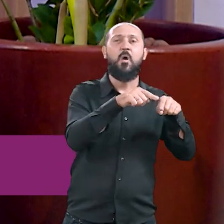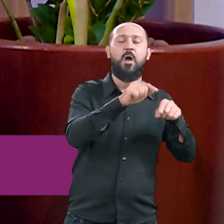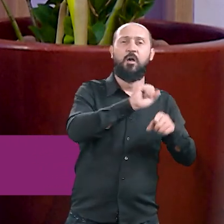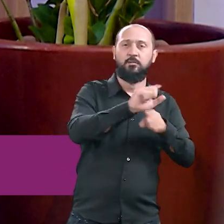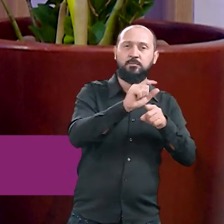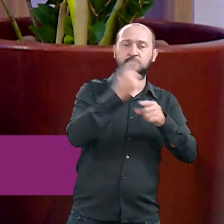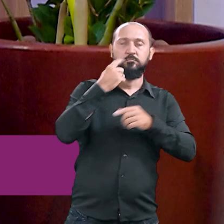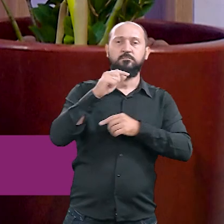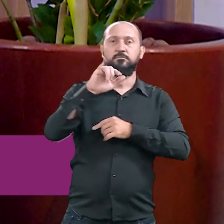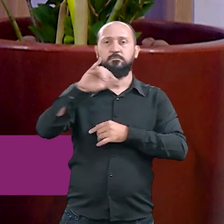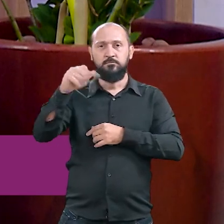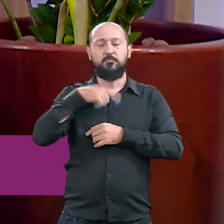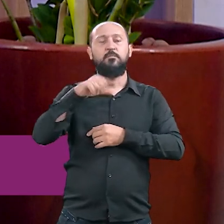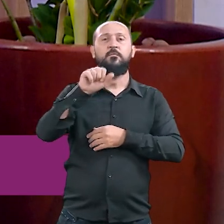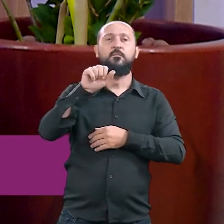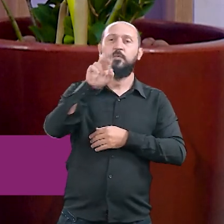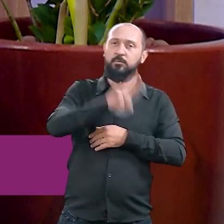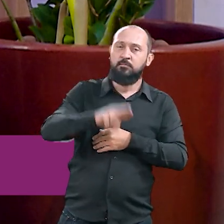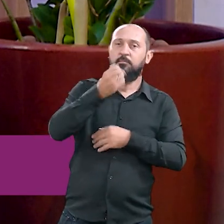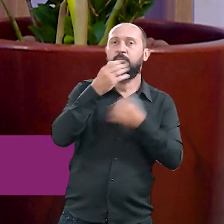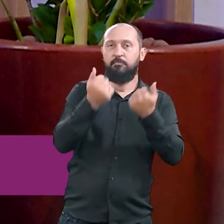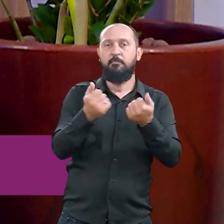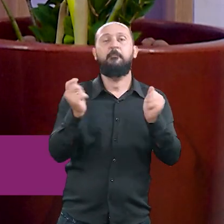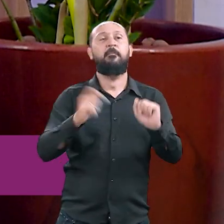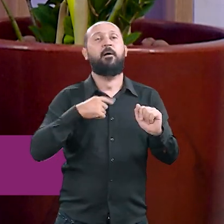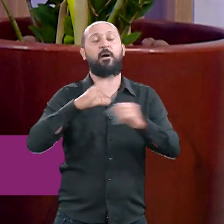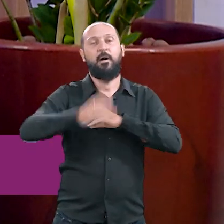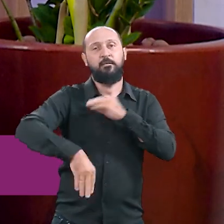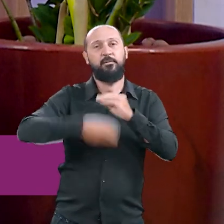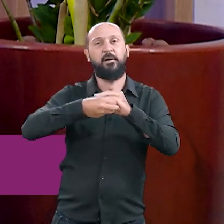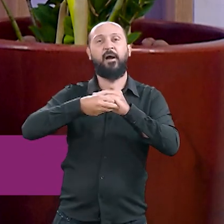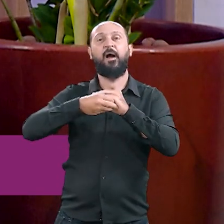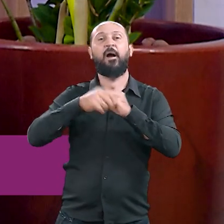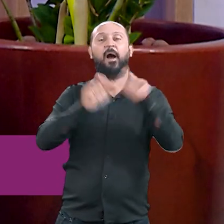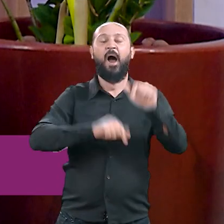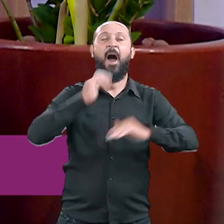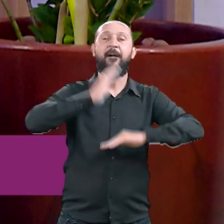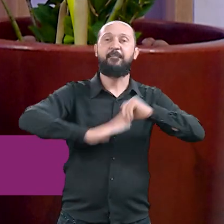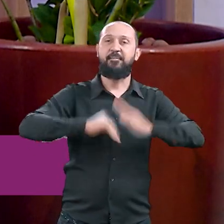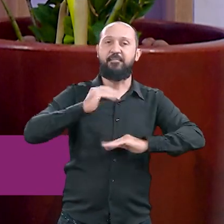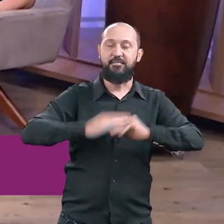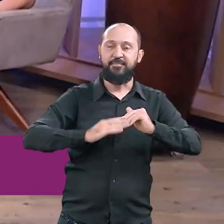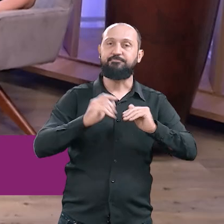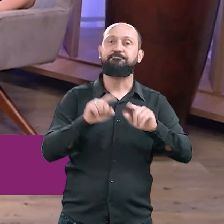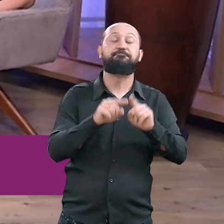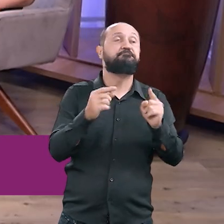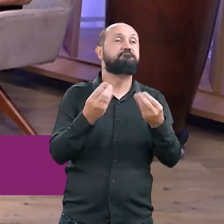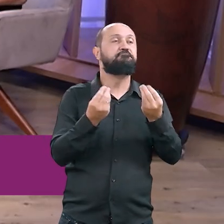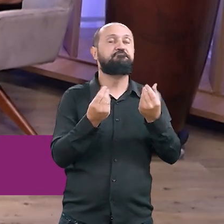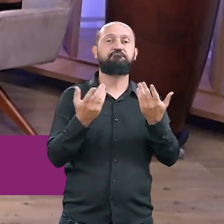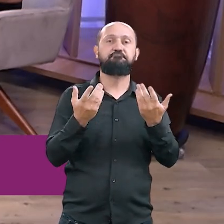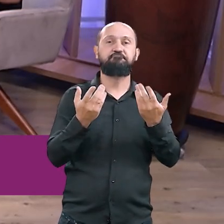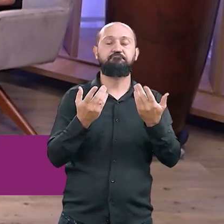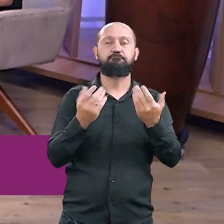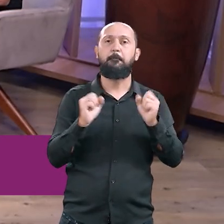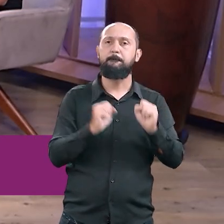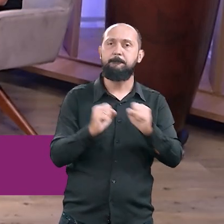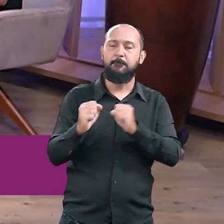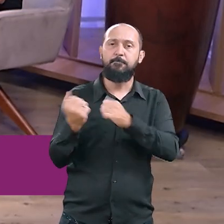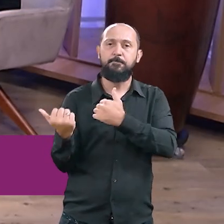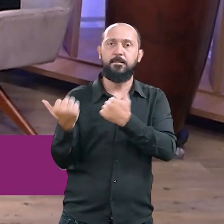acontece a maioria dos golpes digitais hoje. Então a inteligência artificial ela também vem com esse tempero, ela vem trazendo inúmeros benefícios,